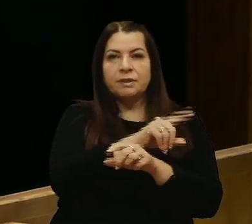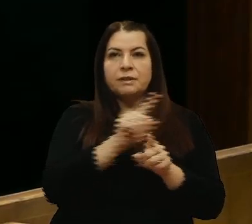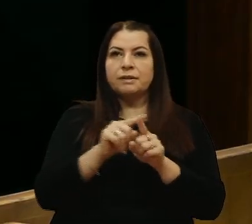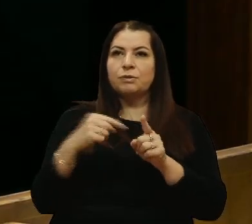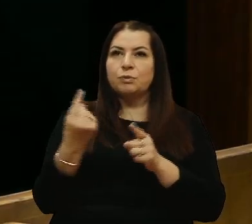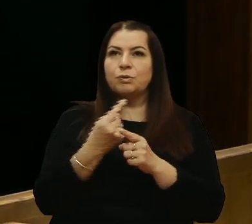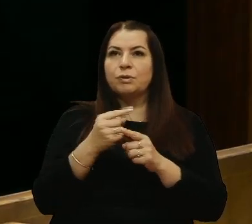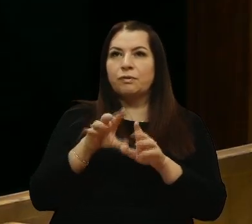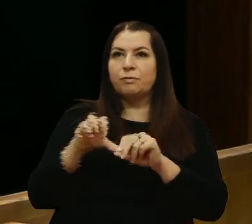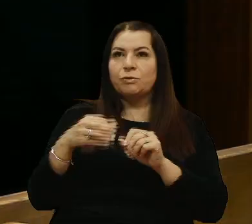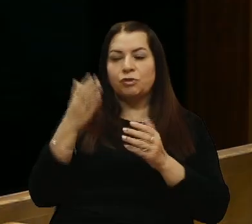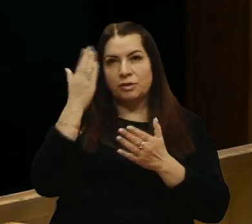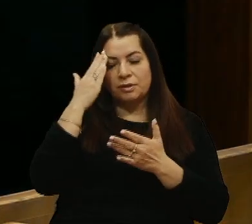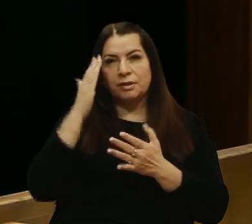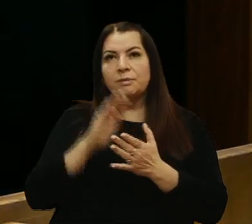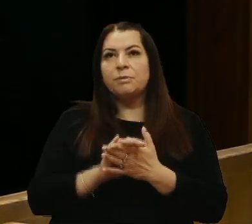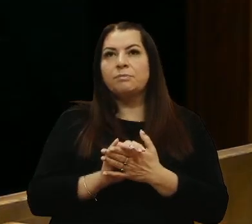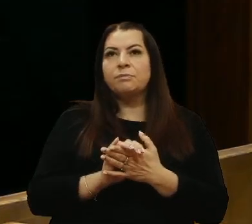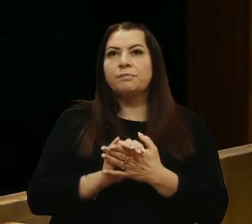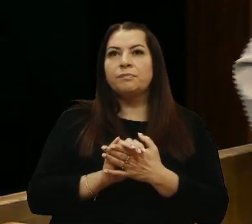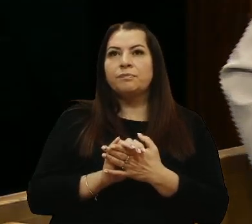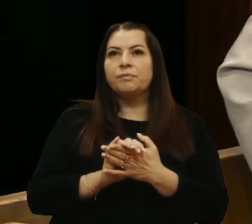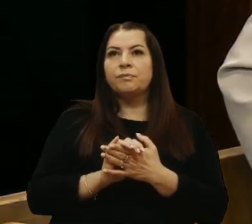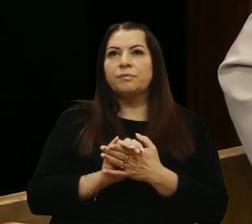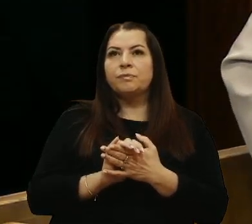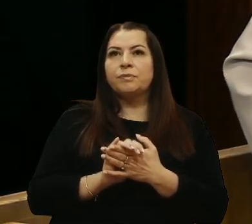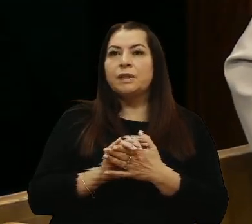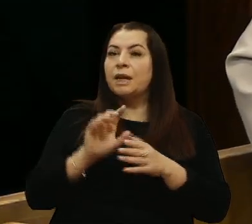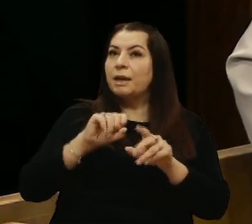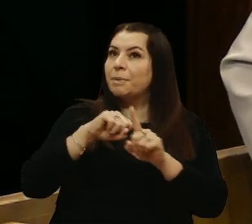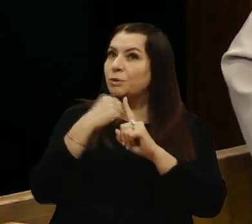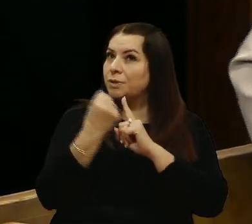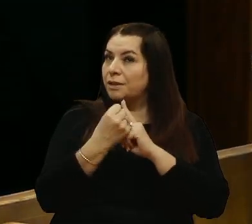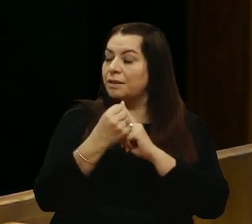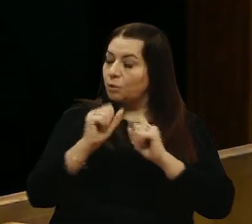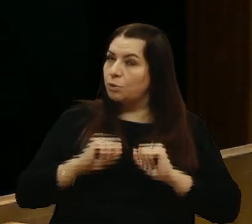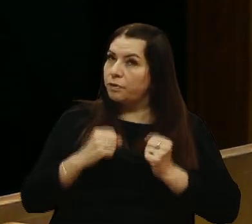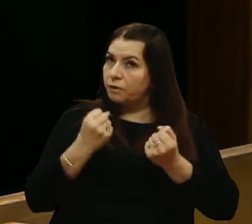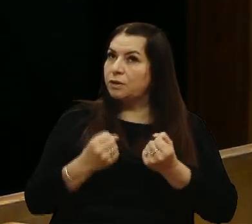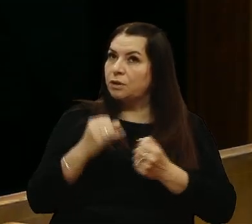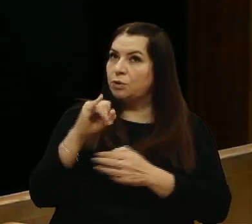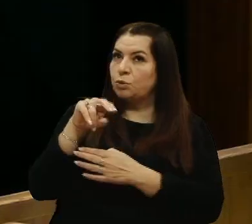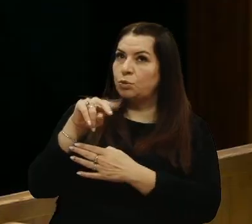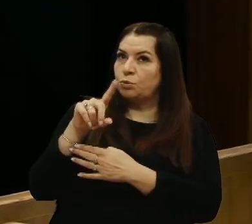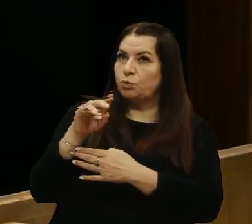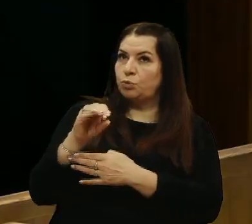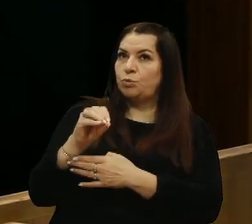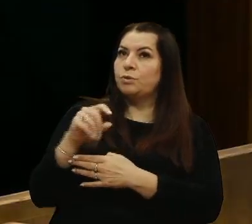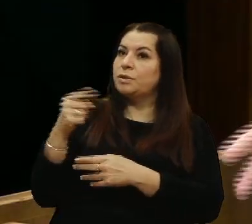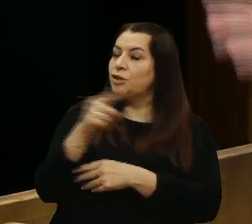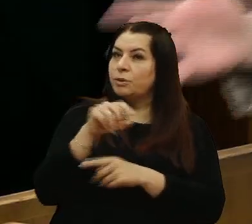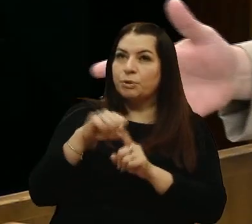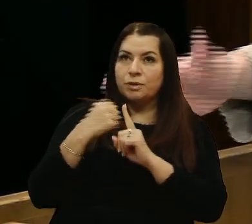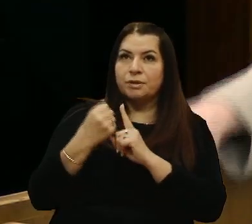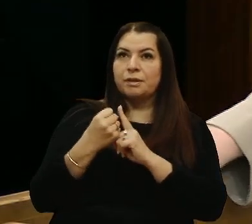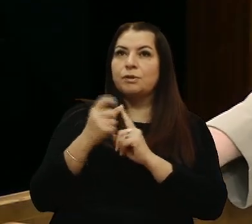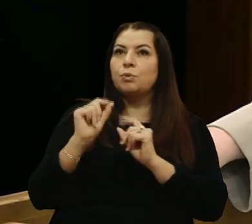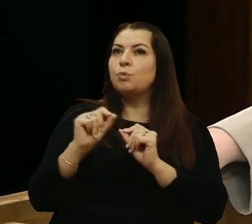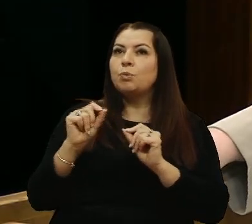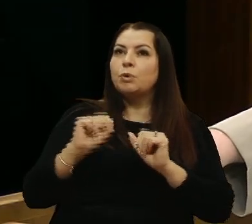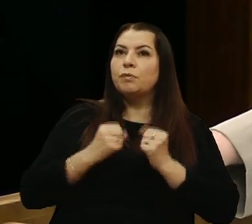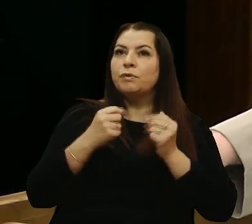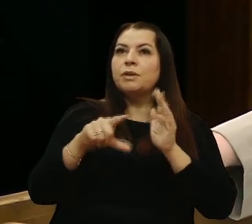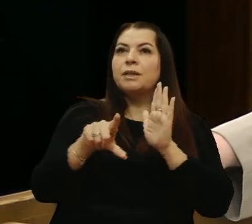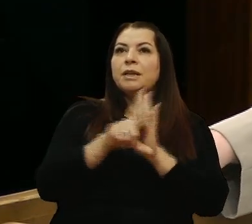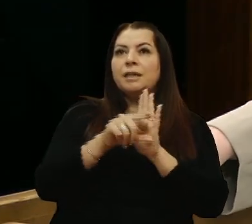colegas formados aqui já sabem, que o indúbio é pró-sociedade. E eu defendo que o indúbio seja pró-sociedade. E qual é a disposição da Lei Maria